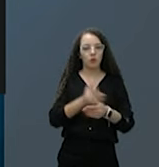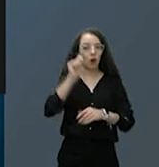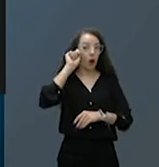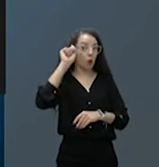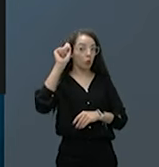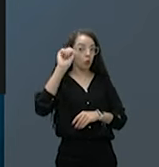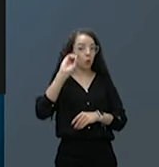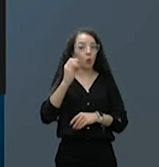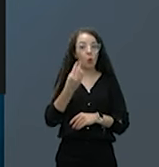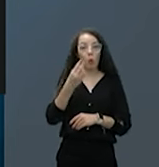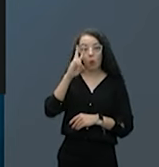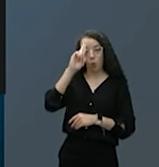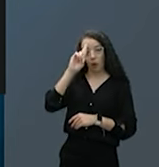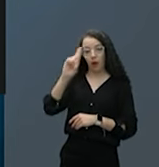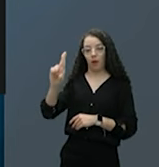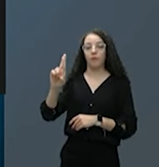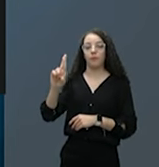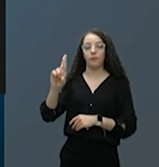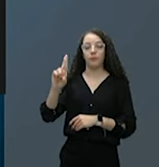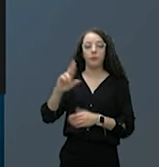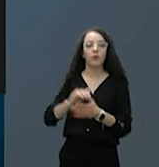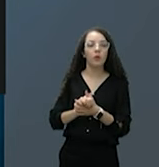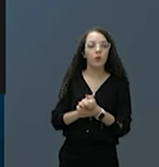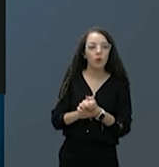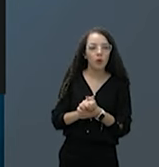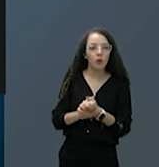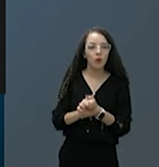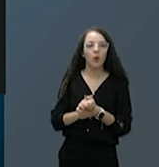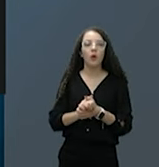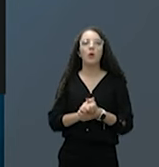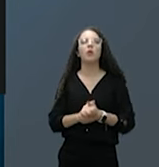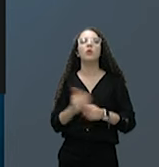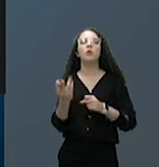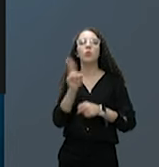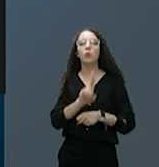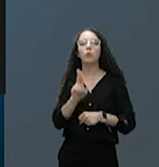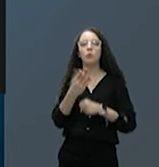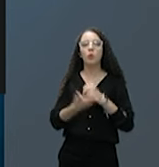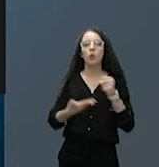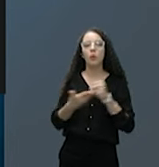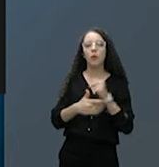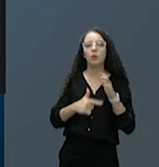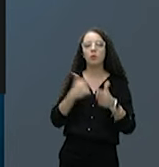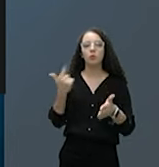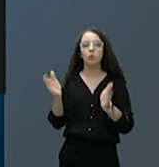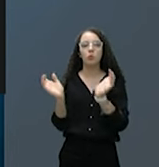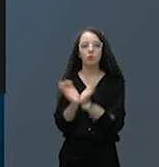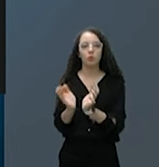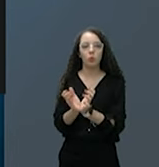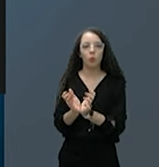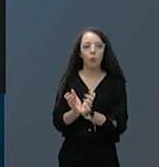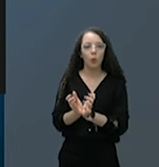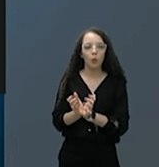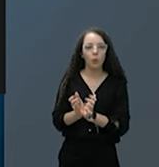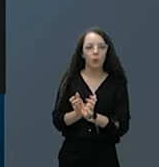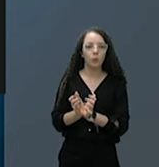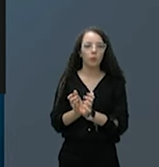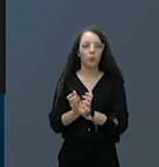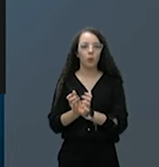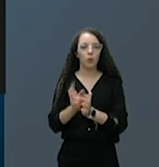E o que se defende aqui, utiliza como paradigma, é um paradigma da segunda turma, da relatoria do ministro Ogg, no recurso